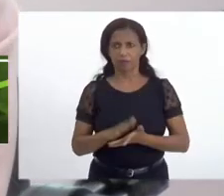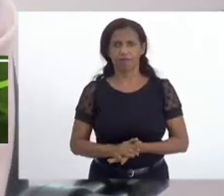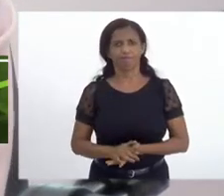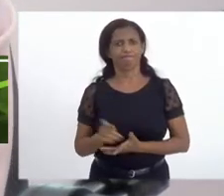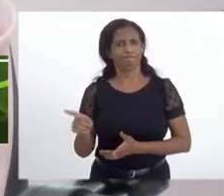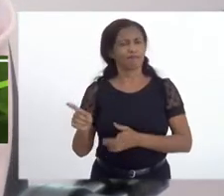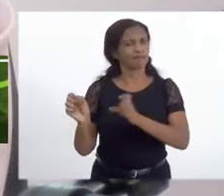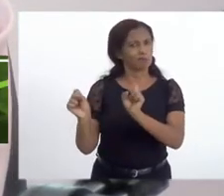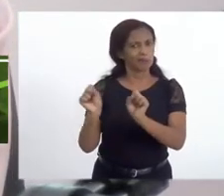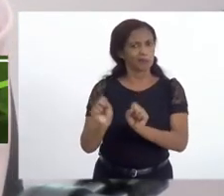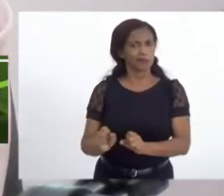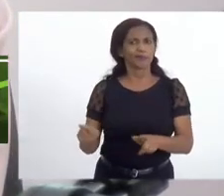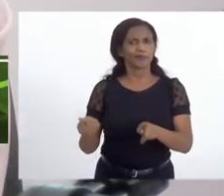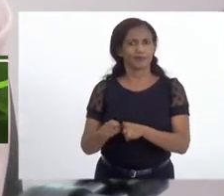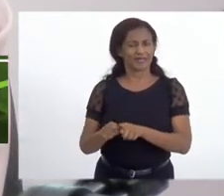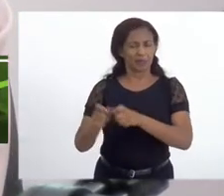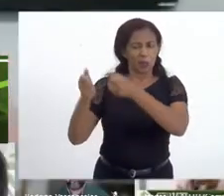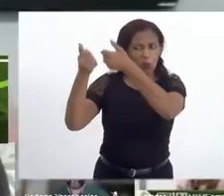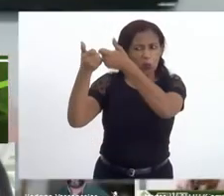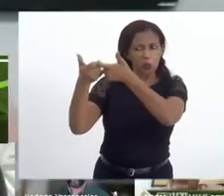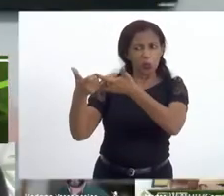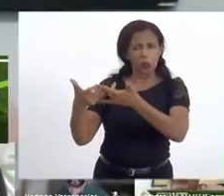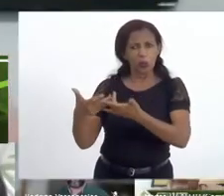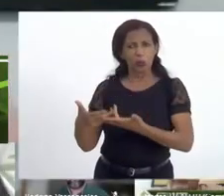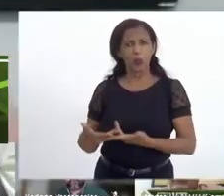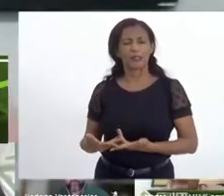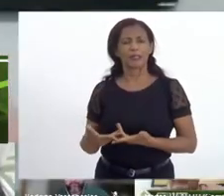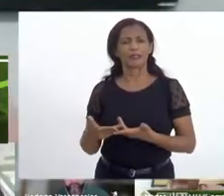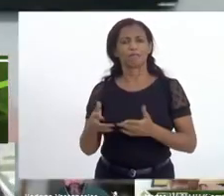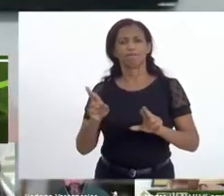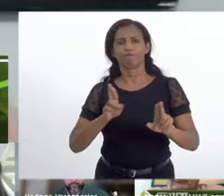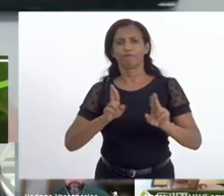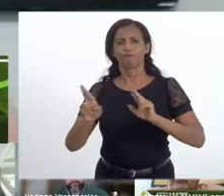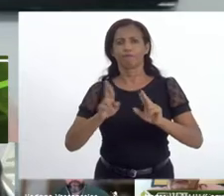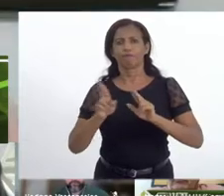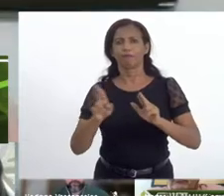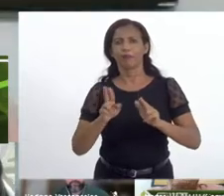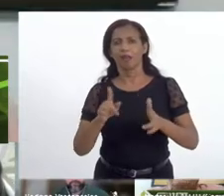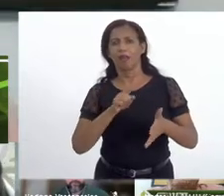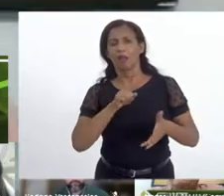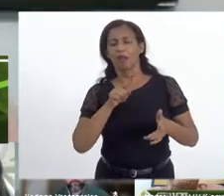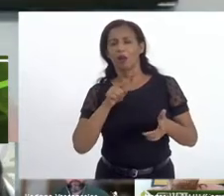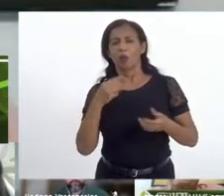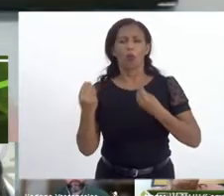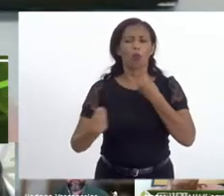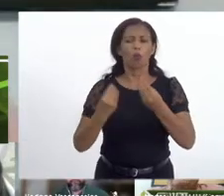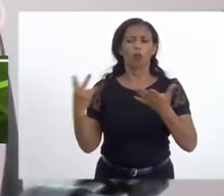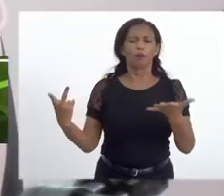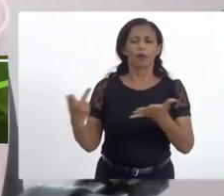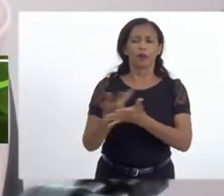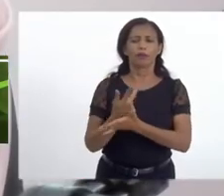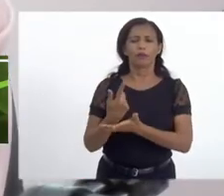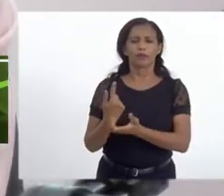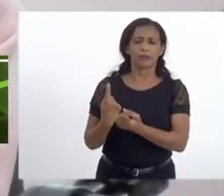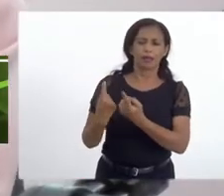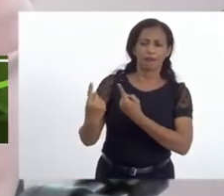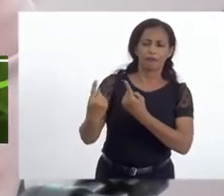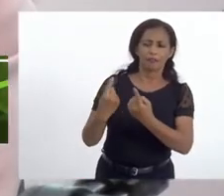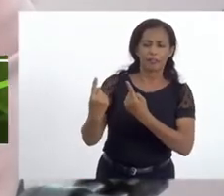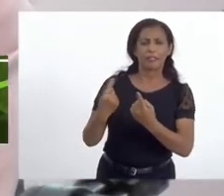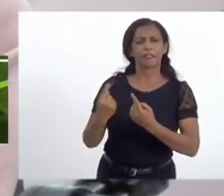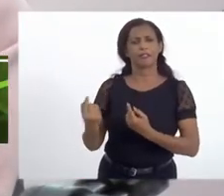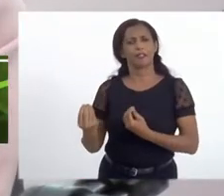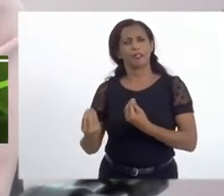vai poder também estar esclarecendo com relação à questão da sinalização, como andam as manutenções